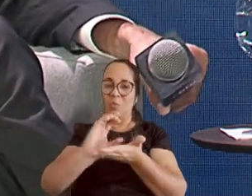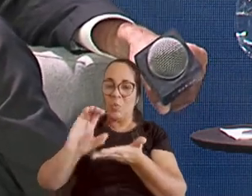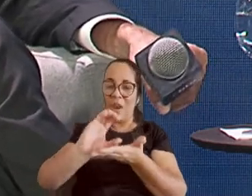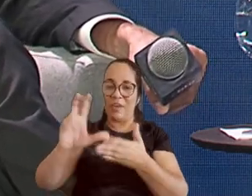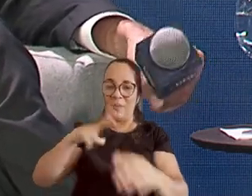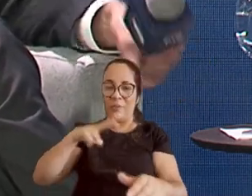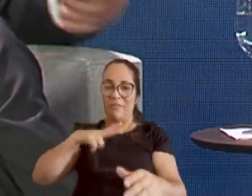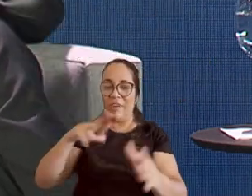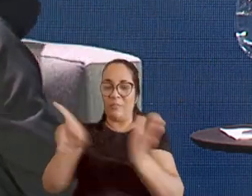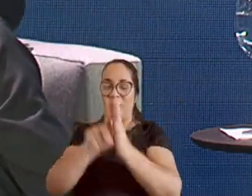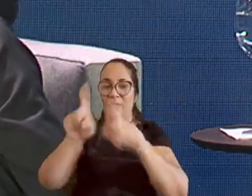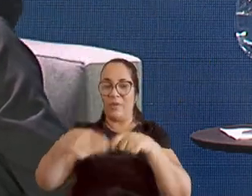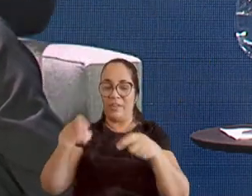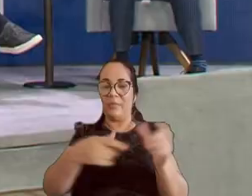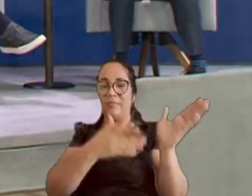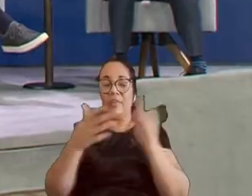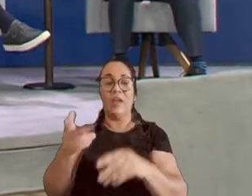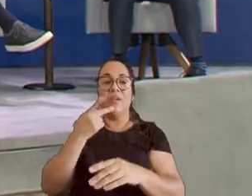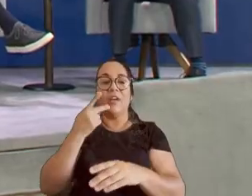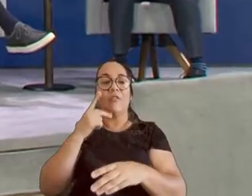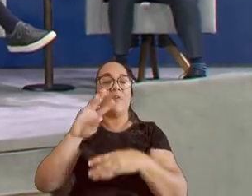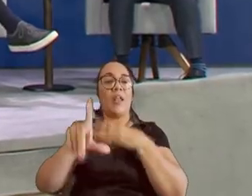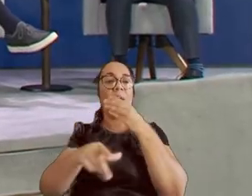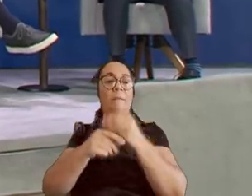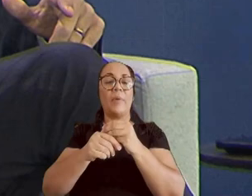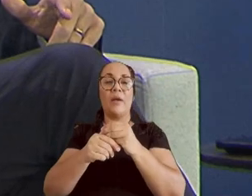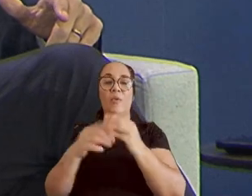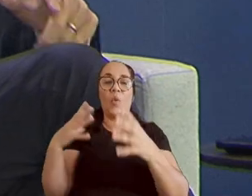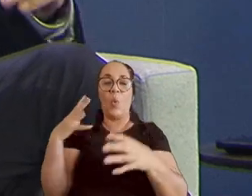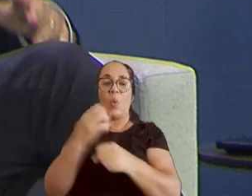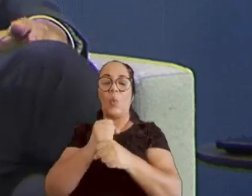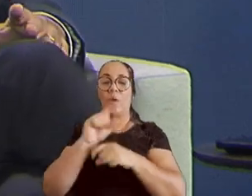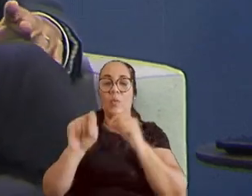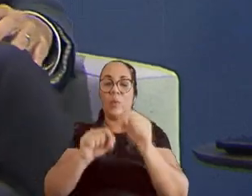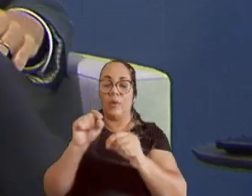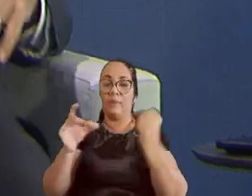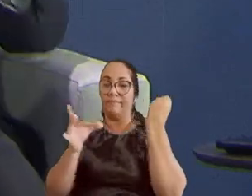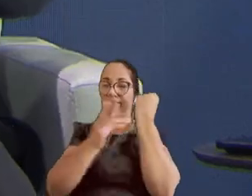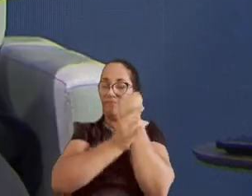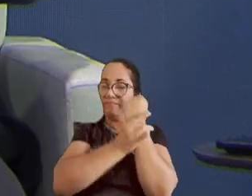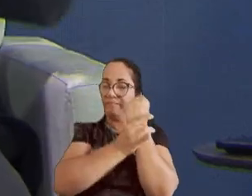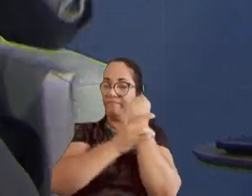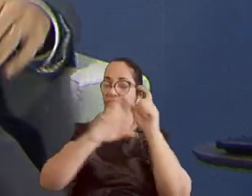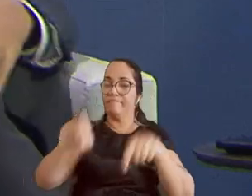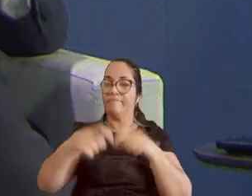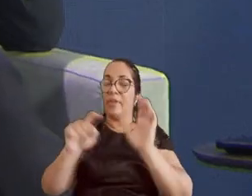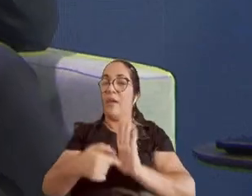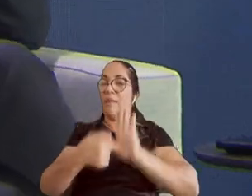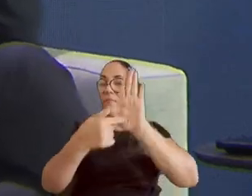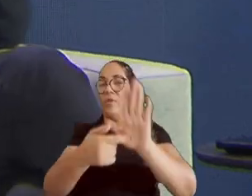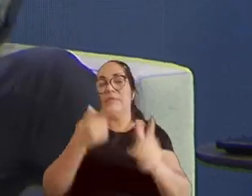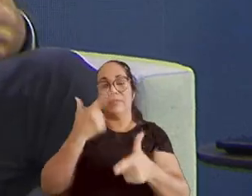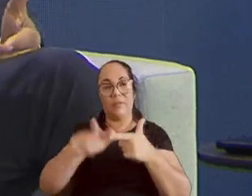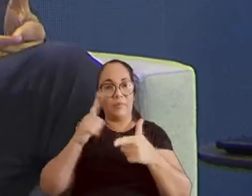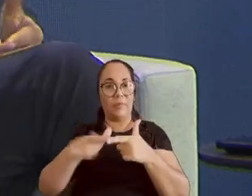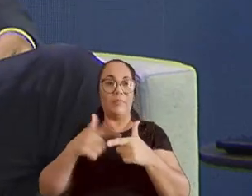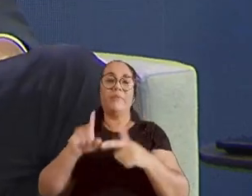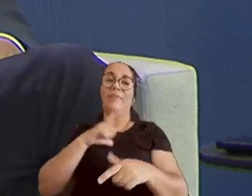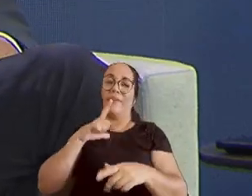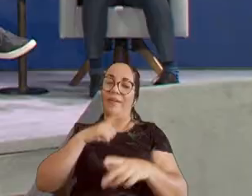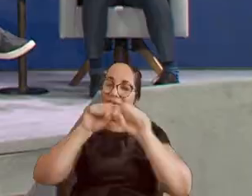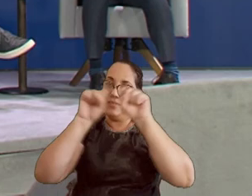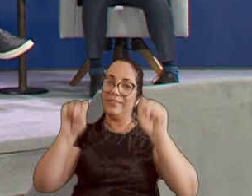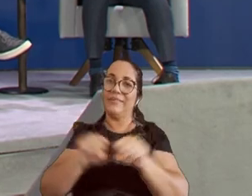para concluir por causa dessa questão do seguro Fundamental e ela reflete né a falta de eficiência no sistema o Brasil tem menos de